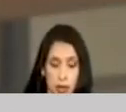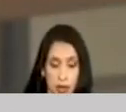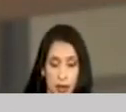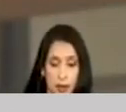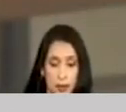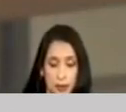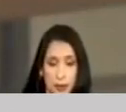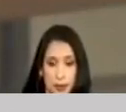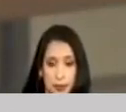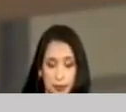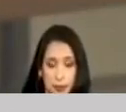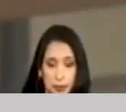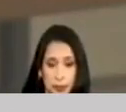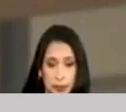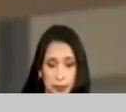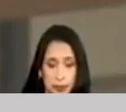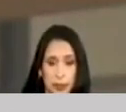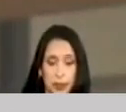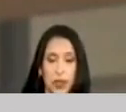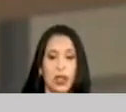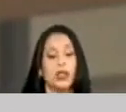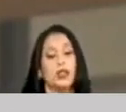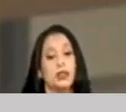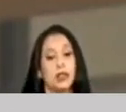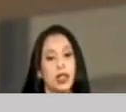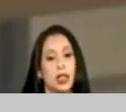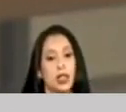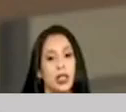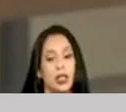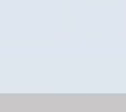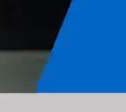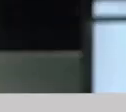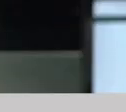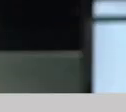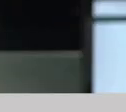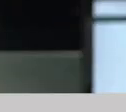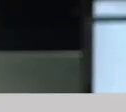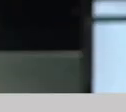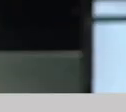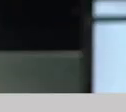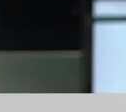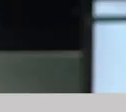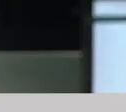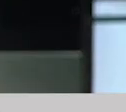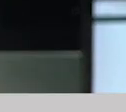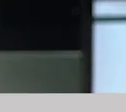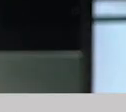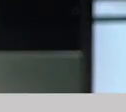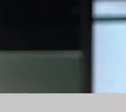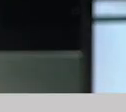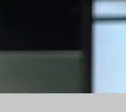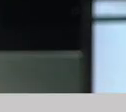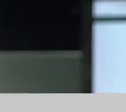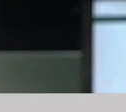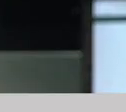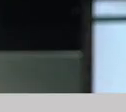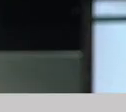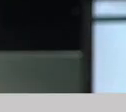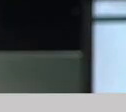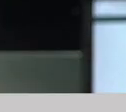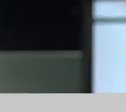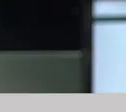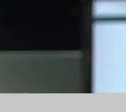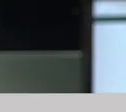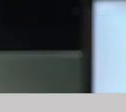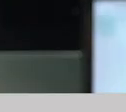ser follow the money. Vamos seguir o dinheiro. Ainda faltam os votos de Carmen Lúcia, Gilmar